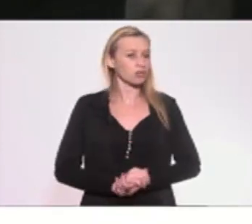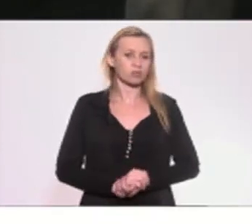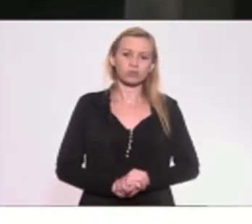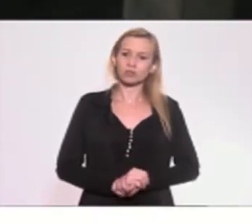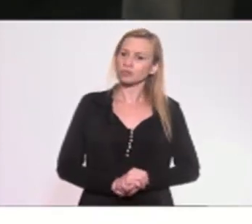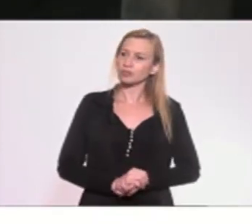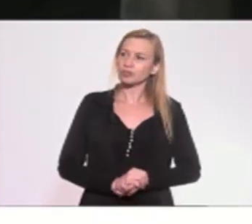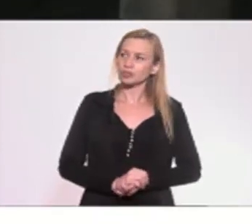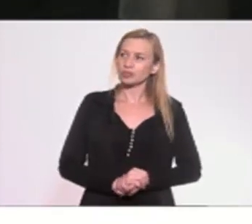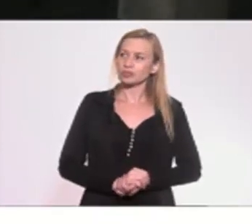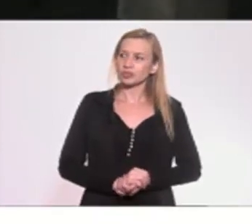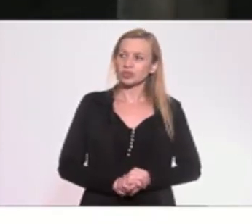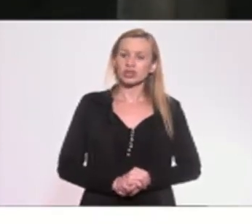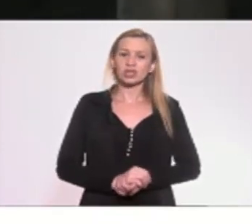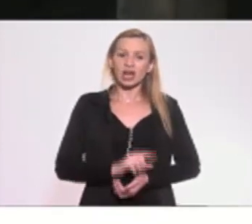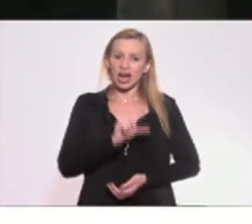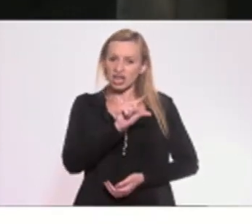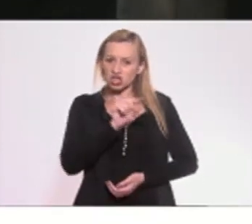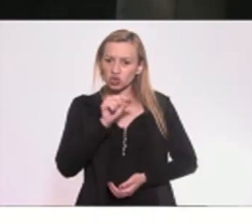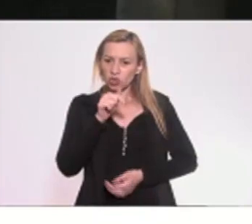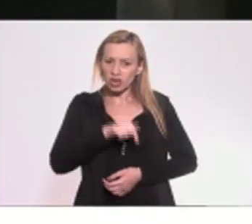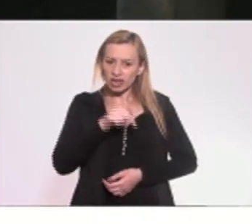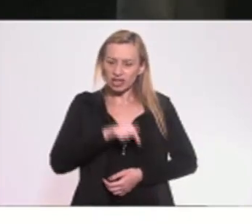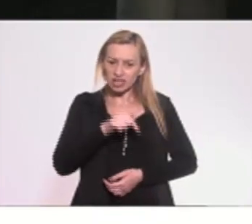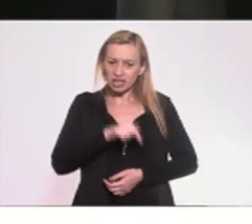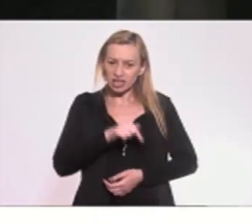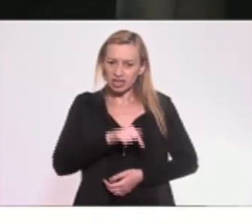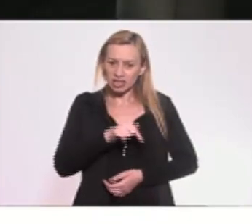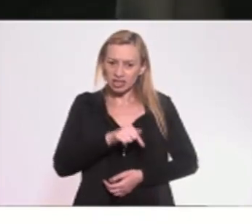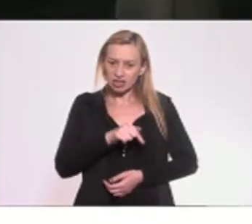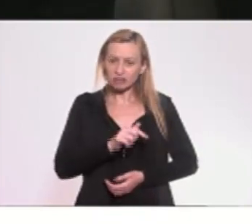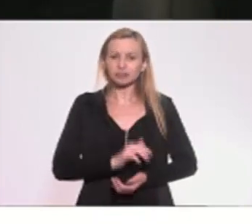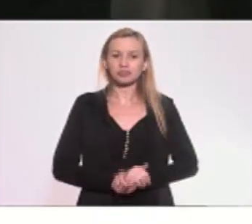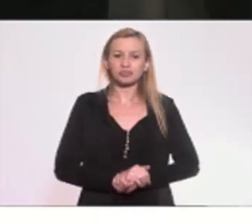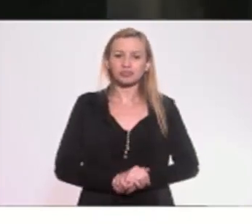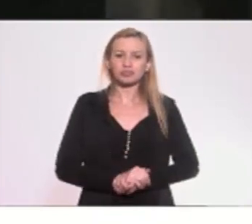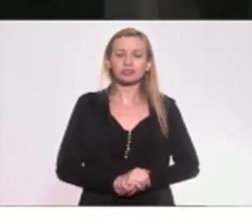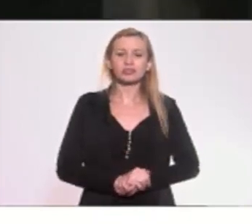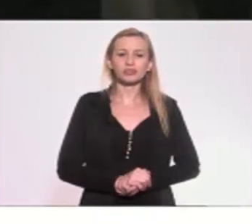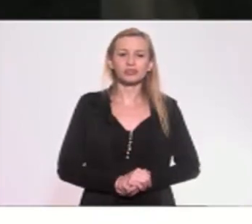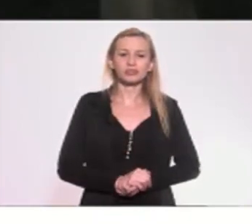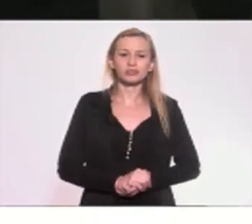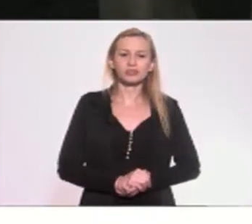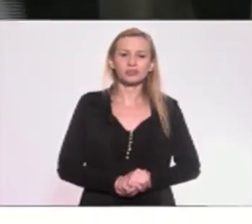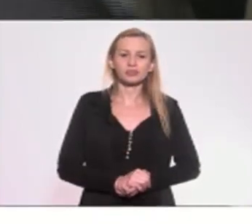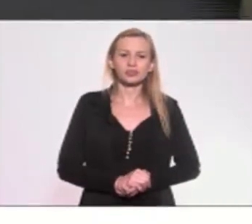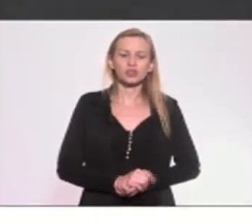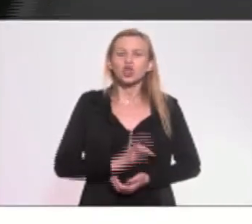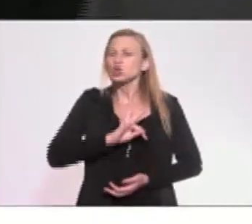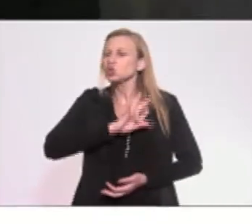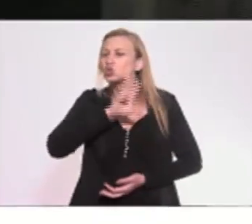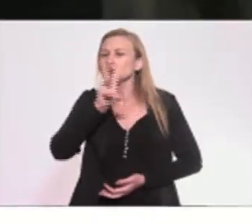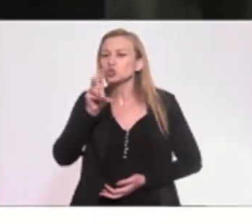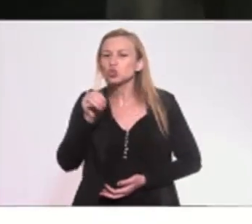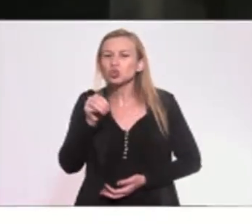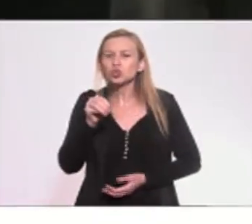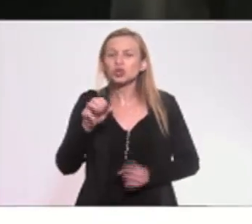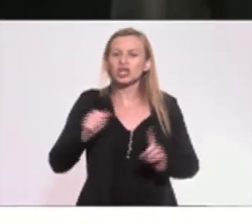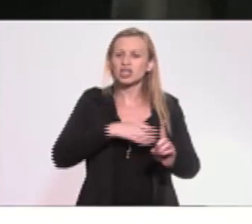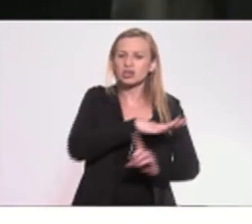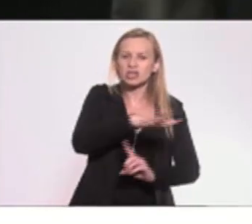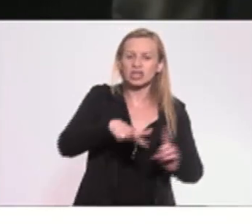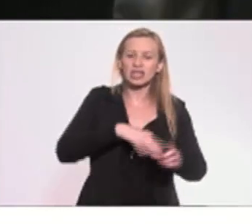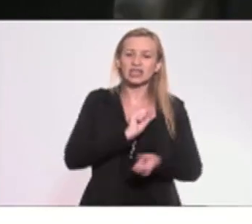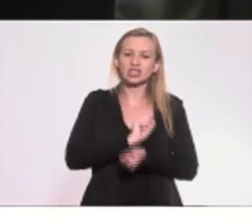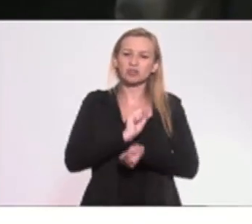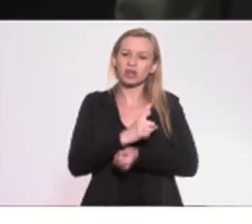A decisão aqui leva em consideração tudo aquilo que a sociedade